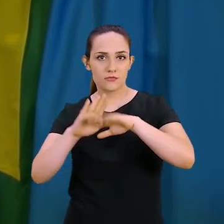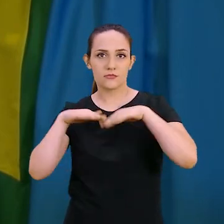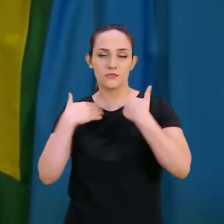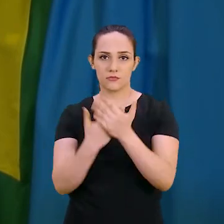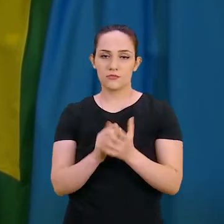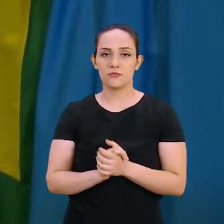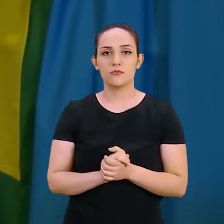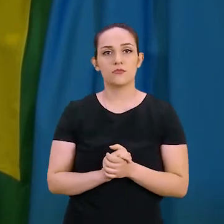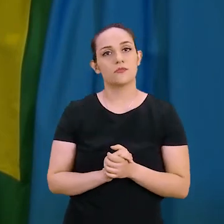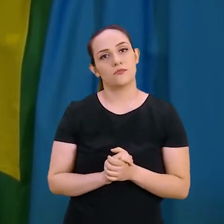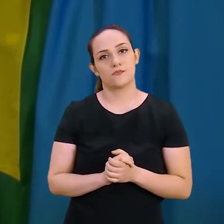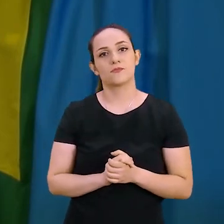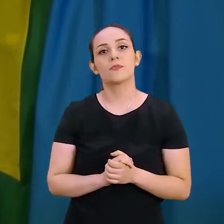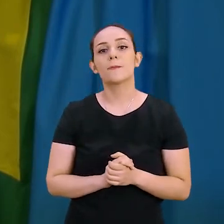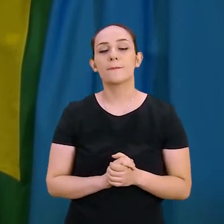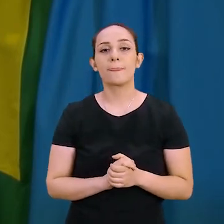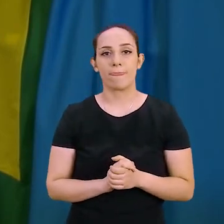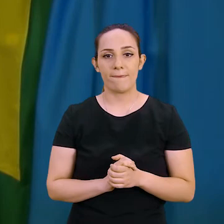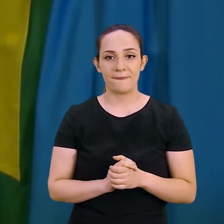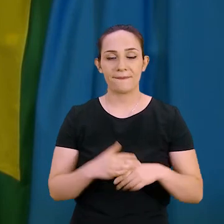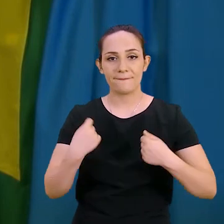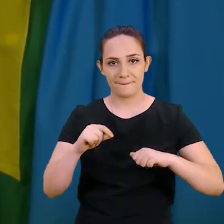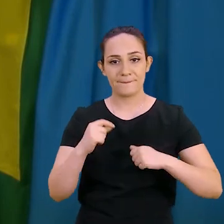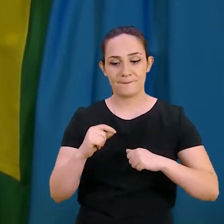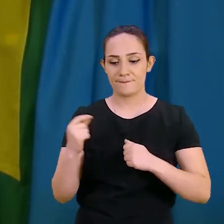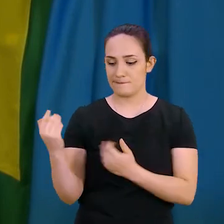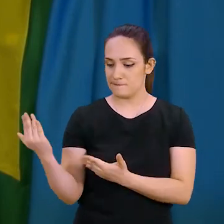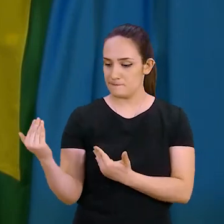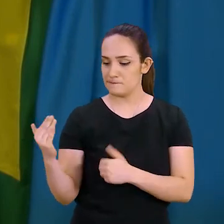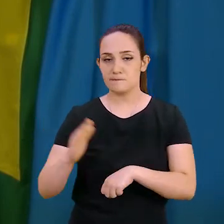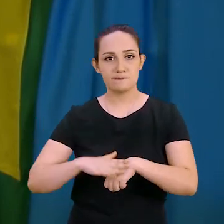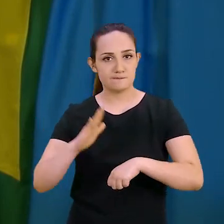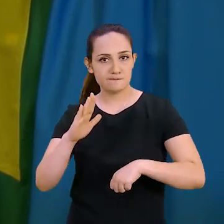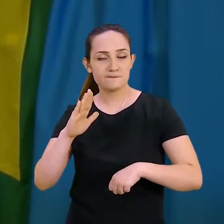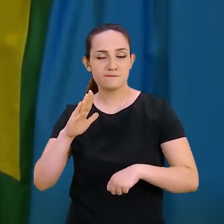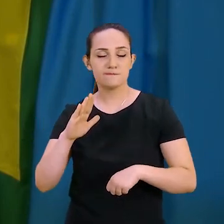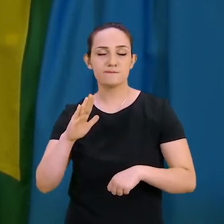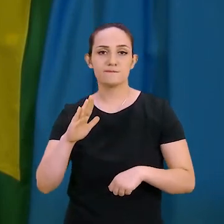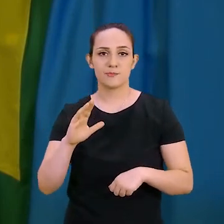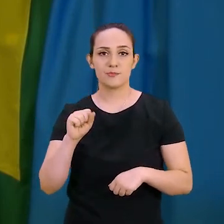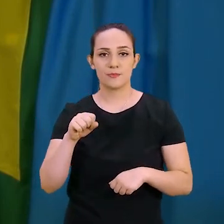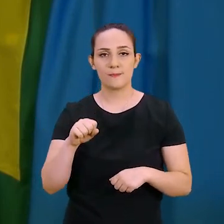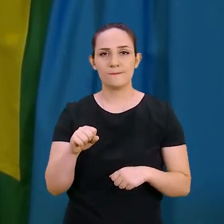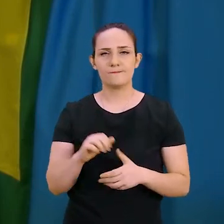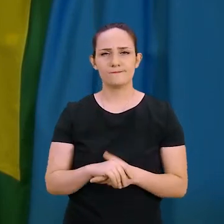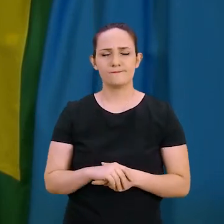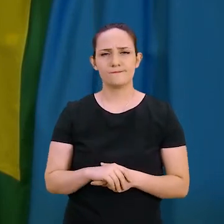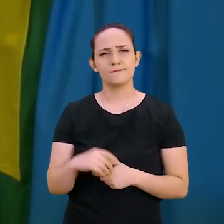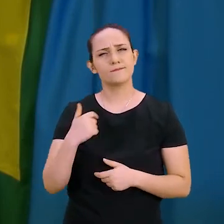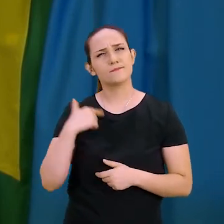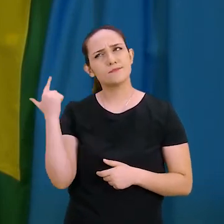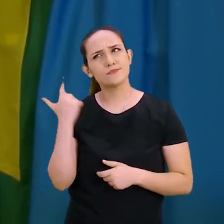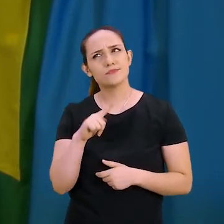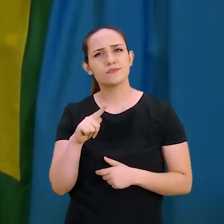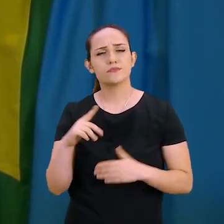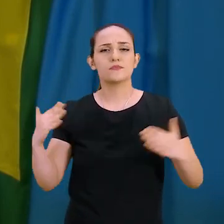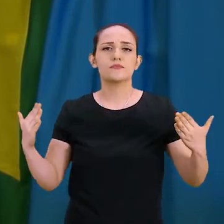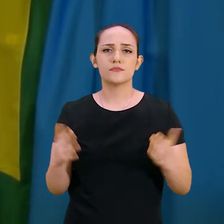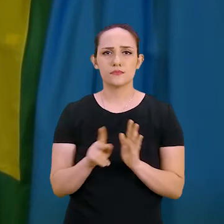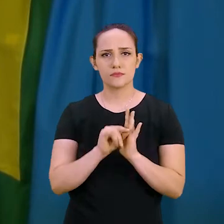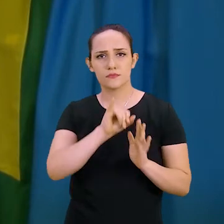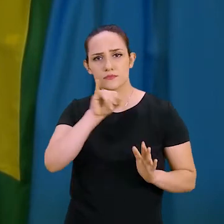escolas, aumentando o número de adolescentes votantes que participem do projeto. Nós